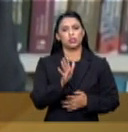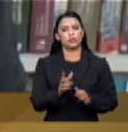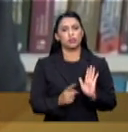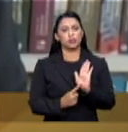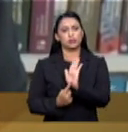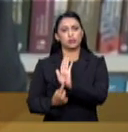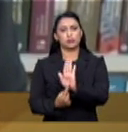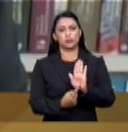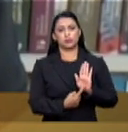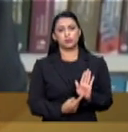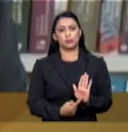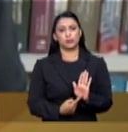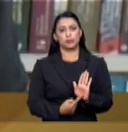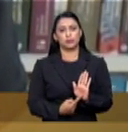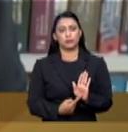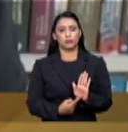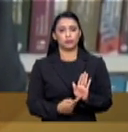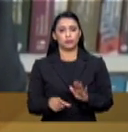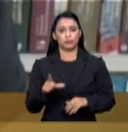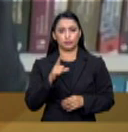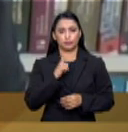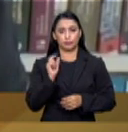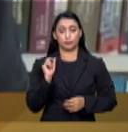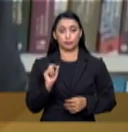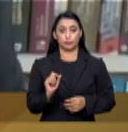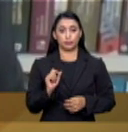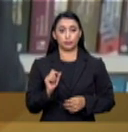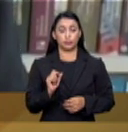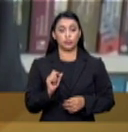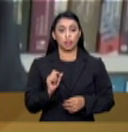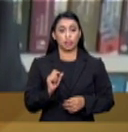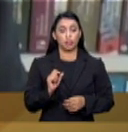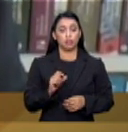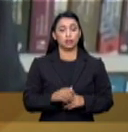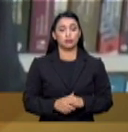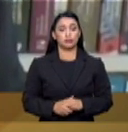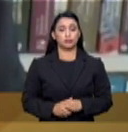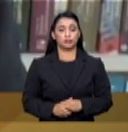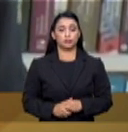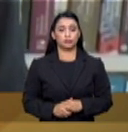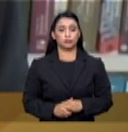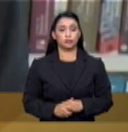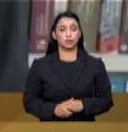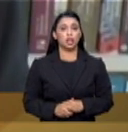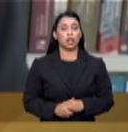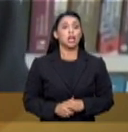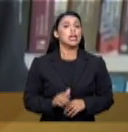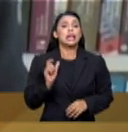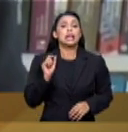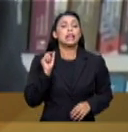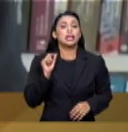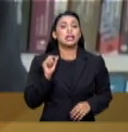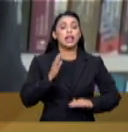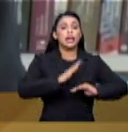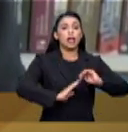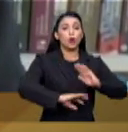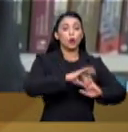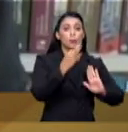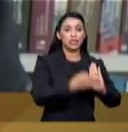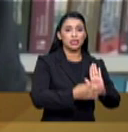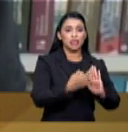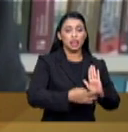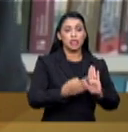exposto, trata da definição de quem é a competência para processar e julgar